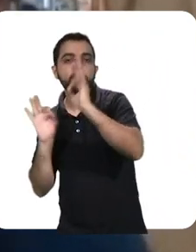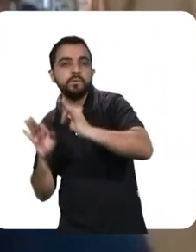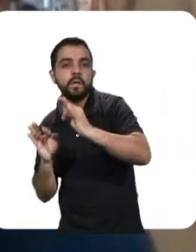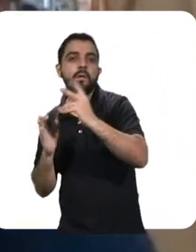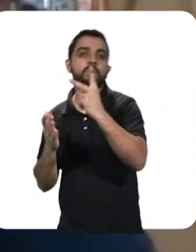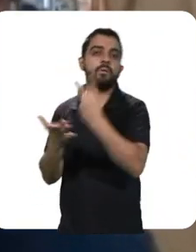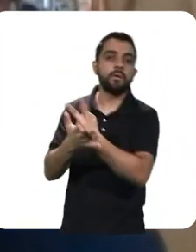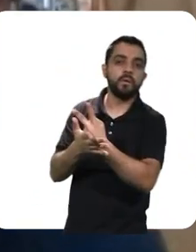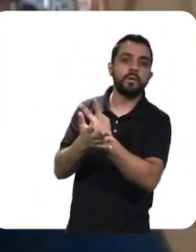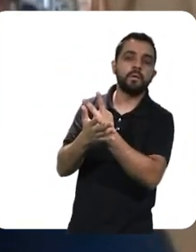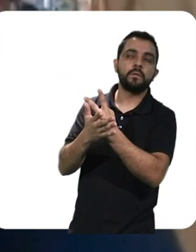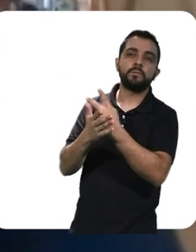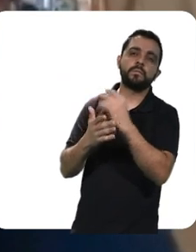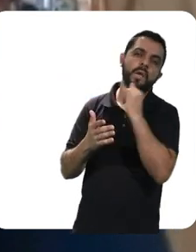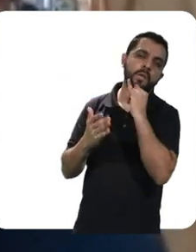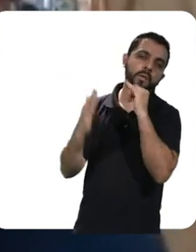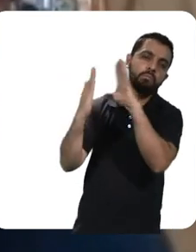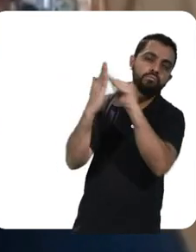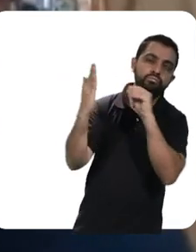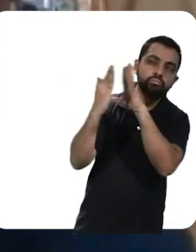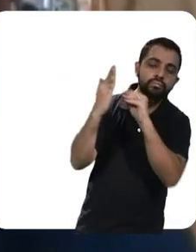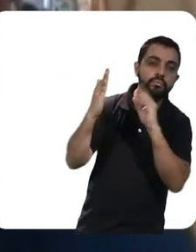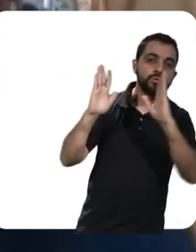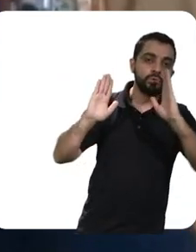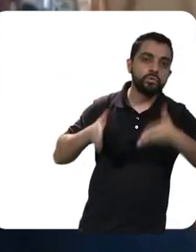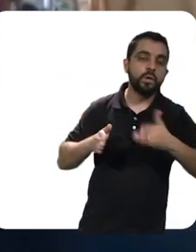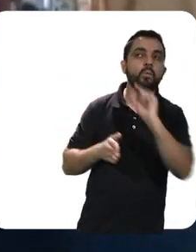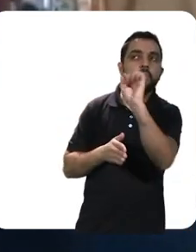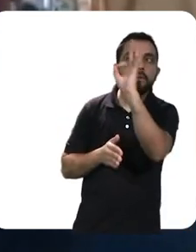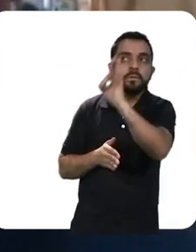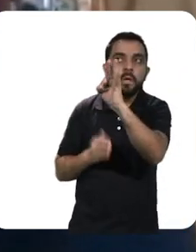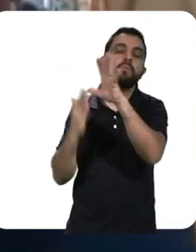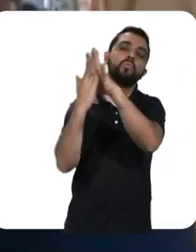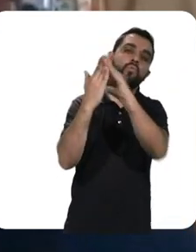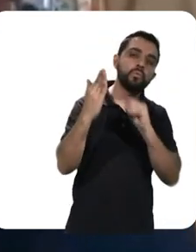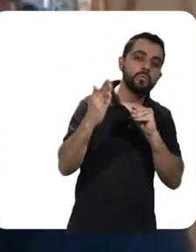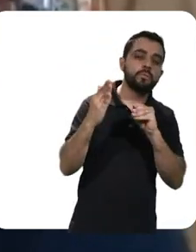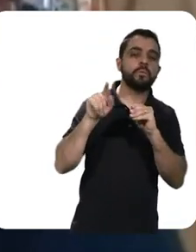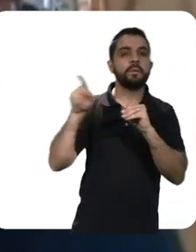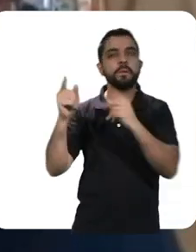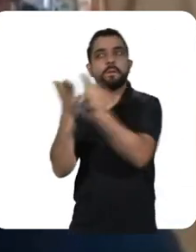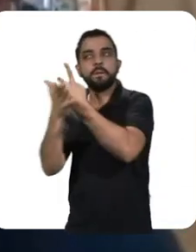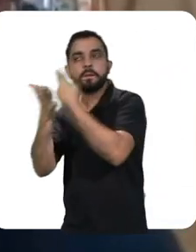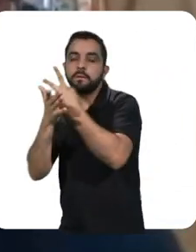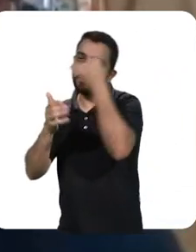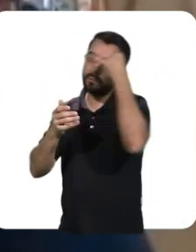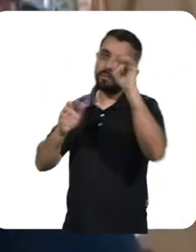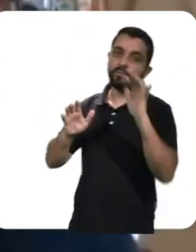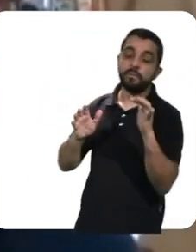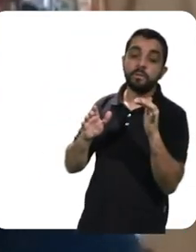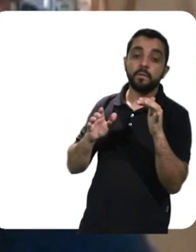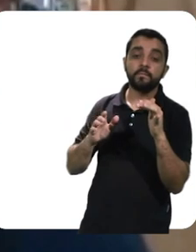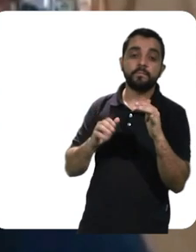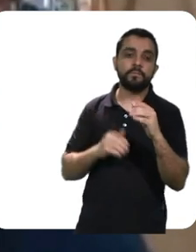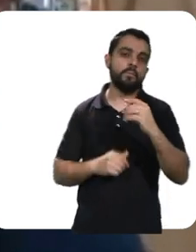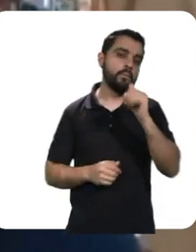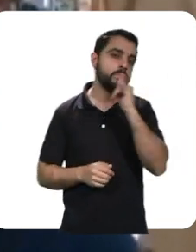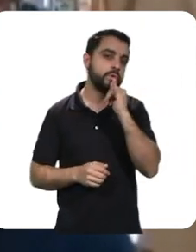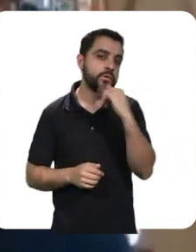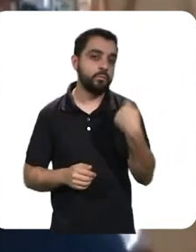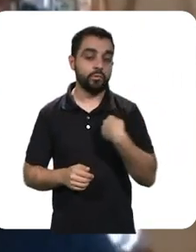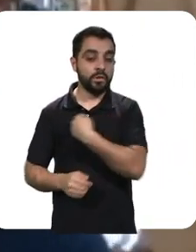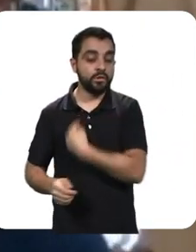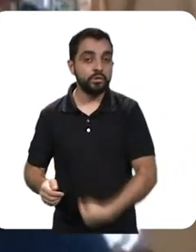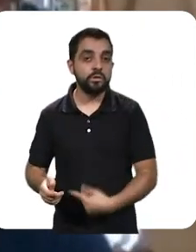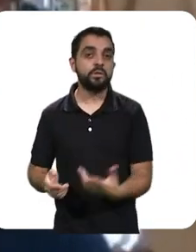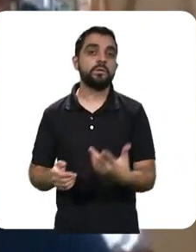erros, né? Então, a gente tem bons exemplos que deram certo, né? Então, na China, na Coreia do Sul, mas a gente tem a